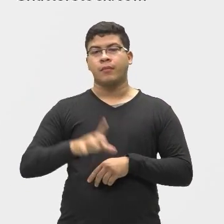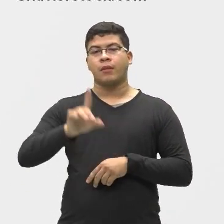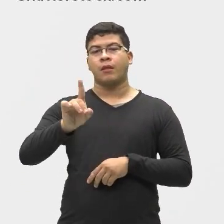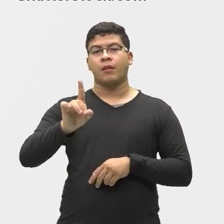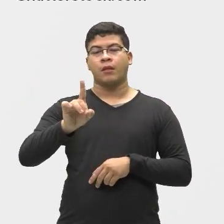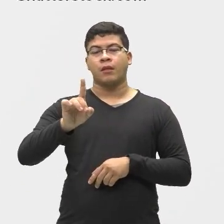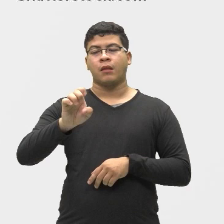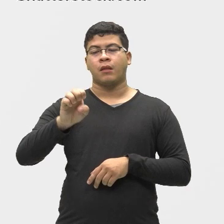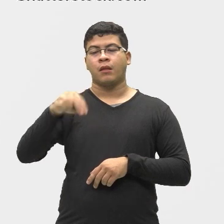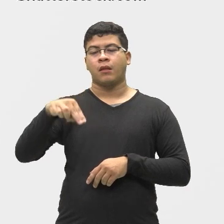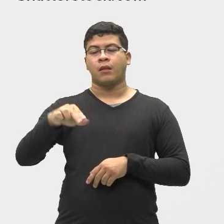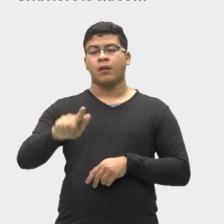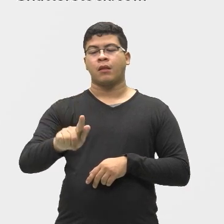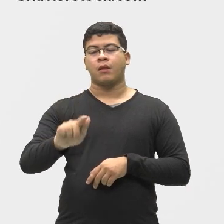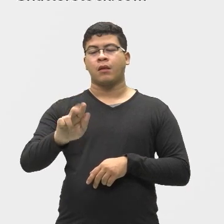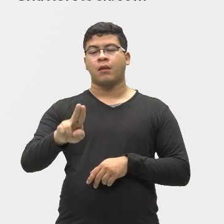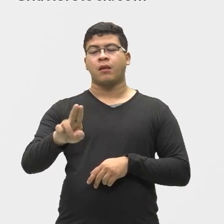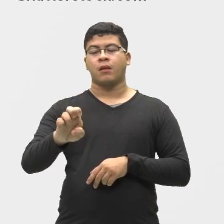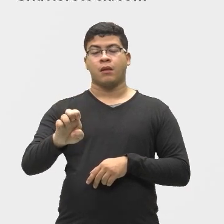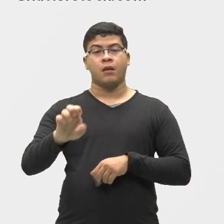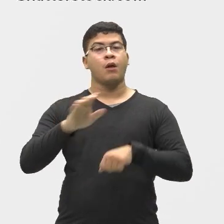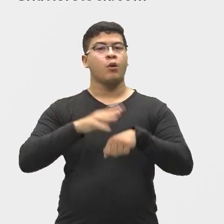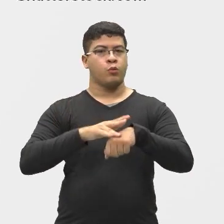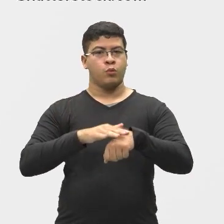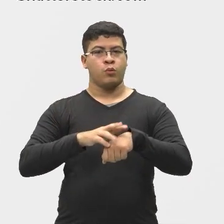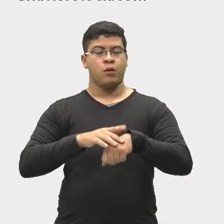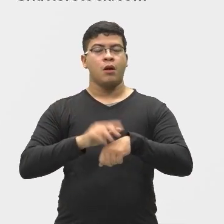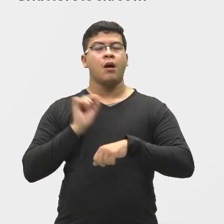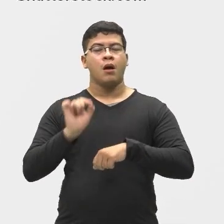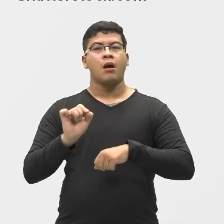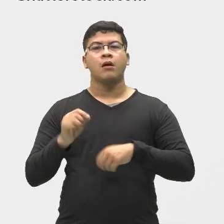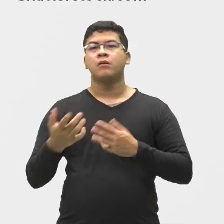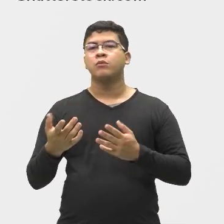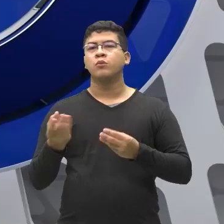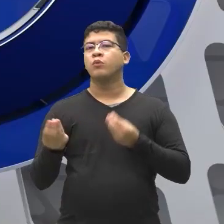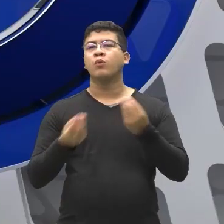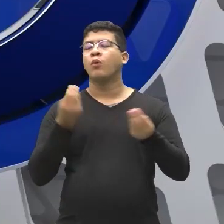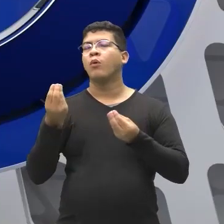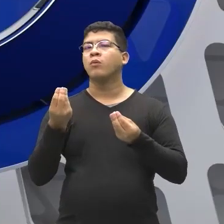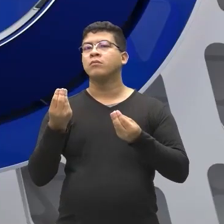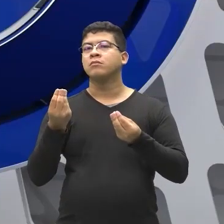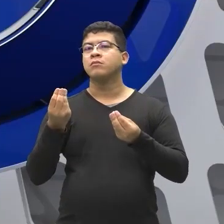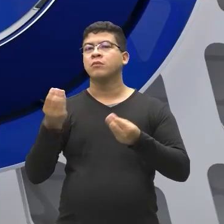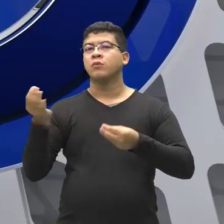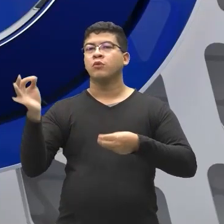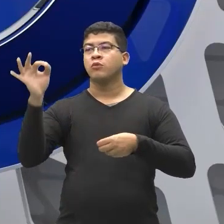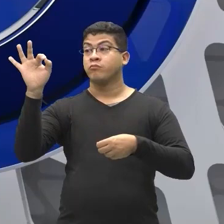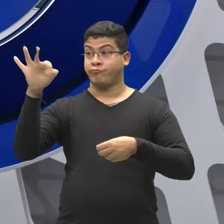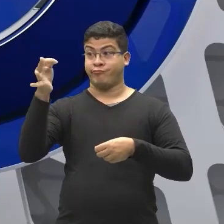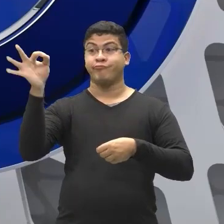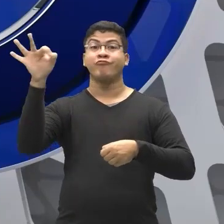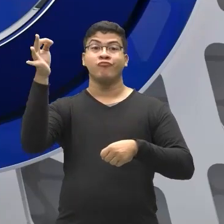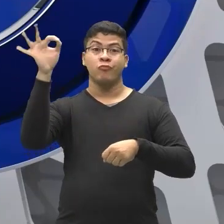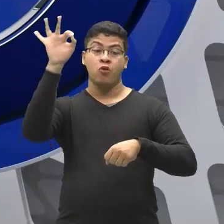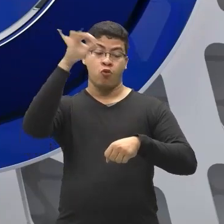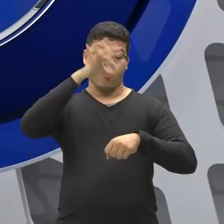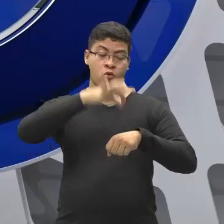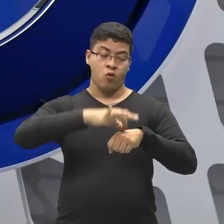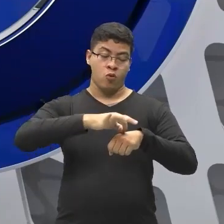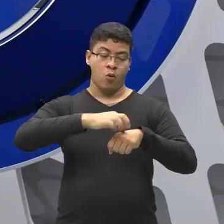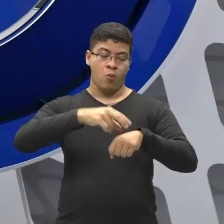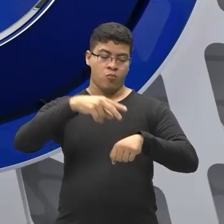Aedes aegypti, que ele vai conseguir ali, ó, levar, se ele estiver contaminado, lembrando que não são todos que estão contaminados,